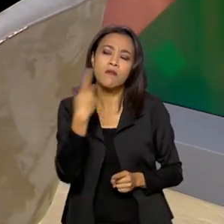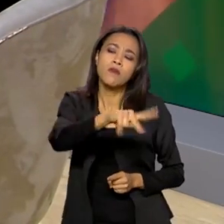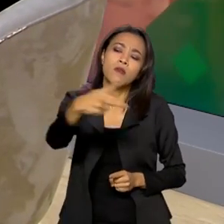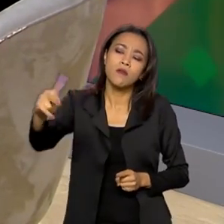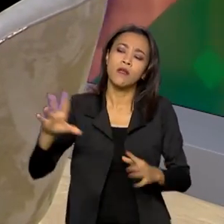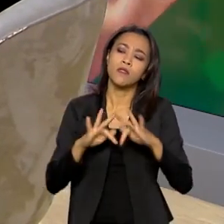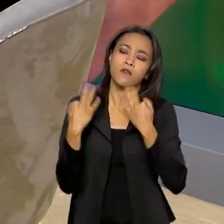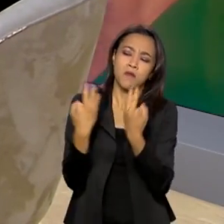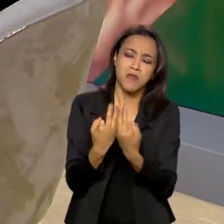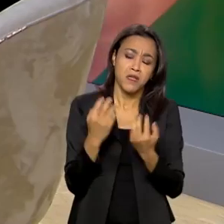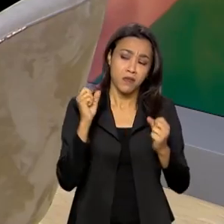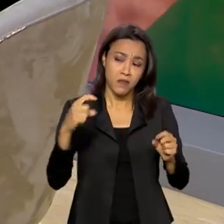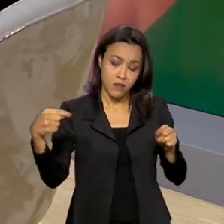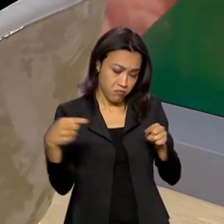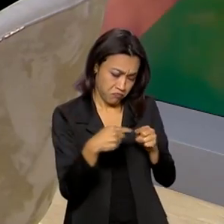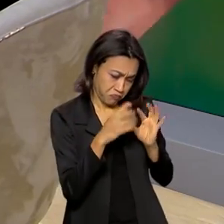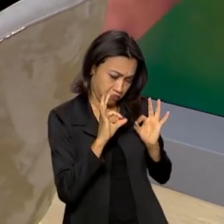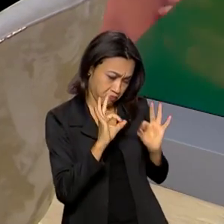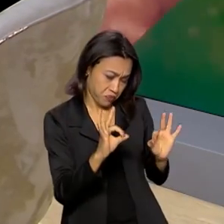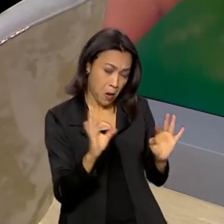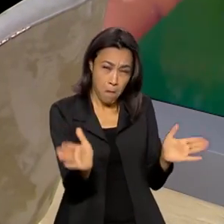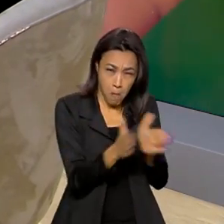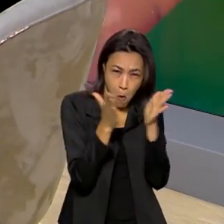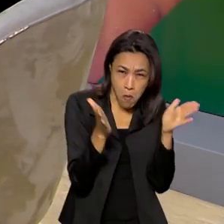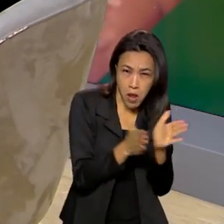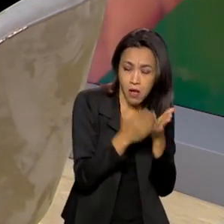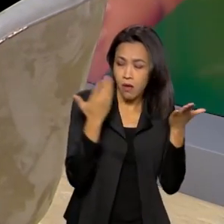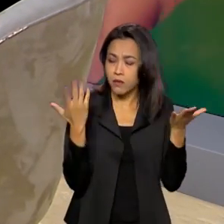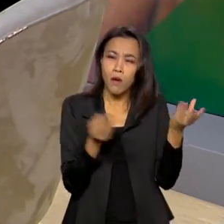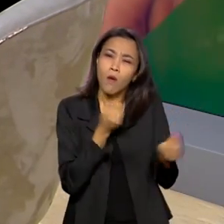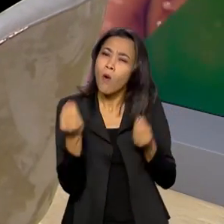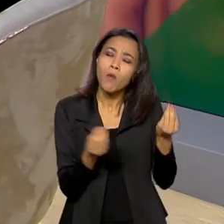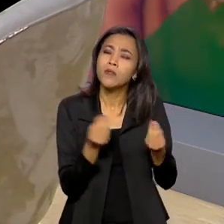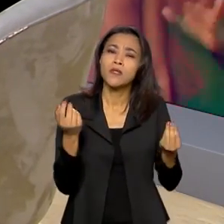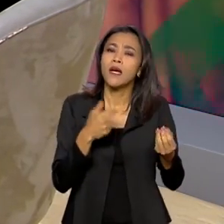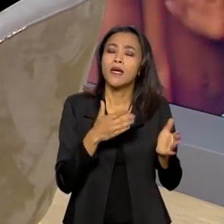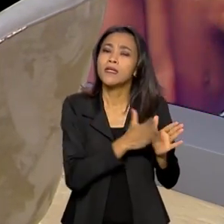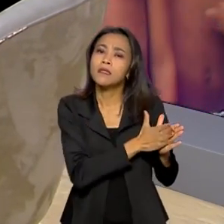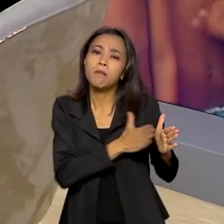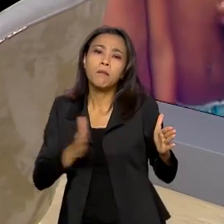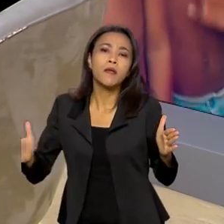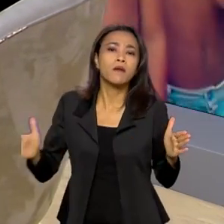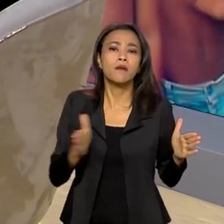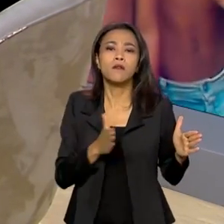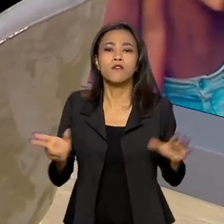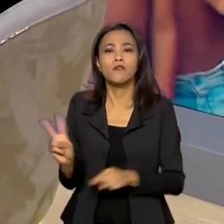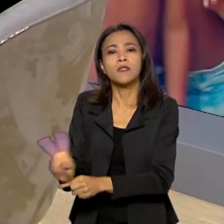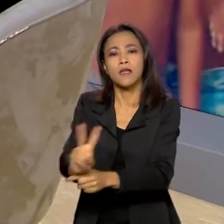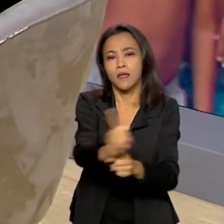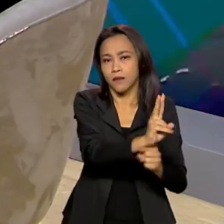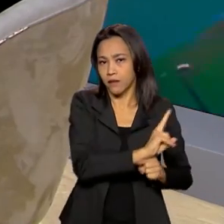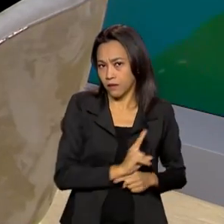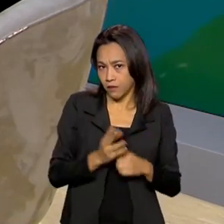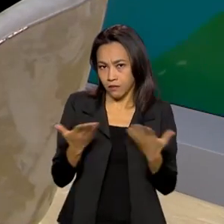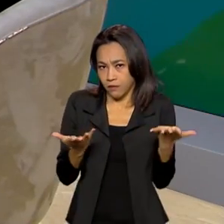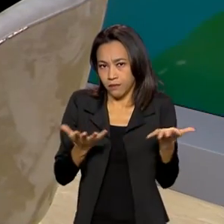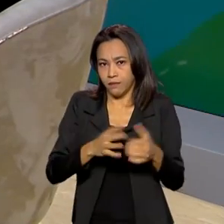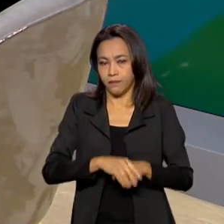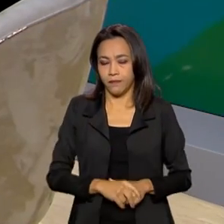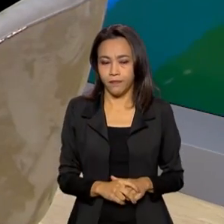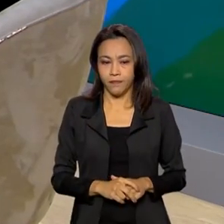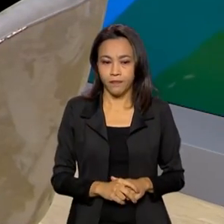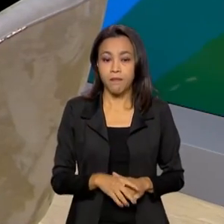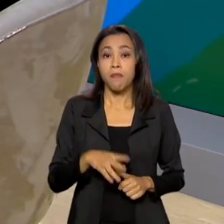elas se encaixam na extrema pobreza na pobreza como é que tá esse processo de fiscalização em relação ao auxílio Ministro